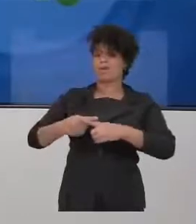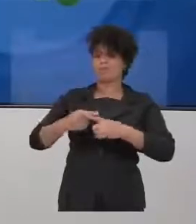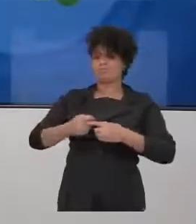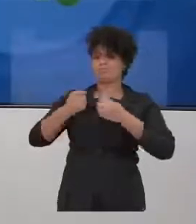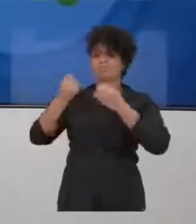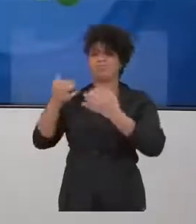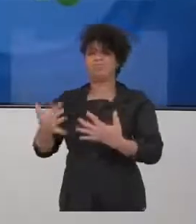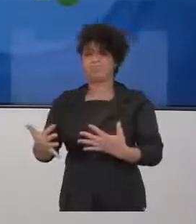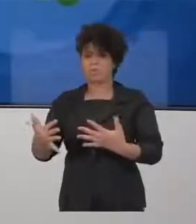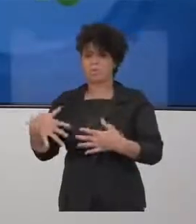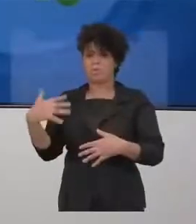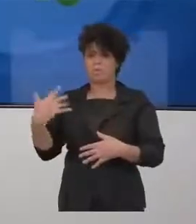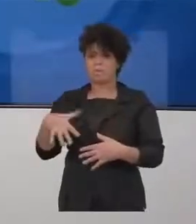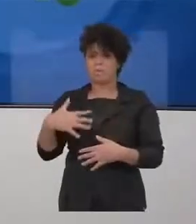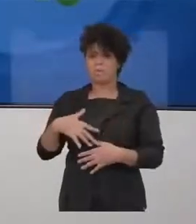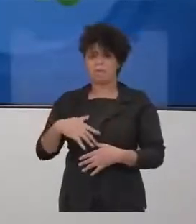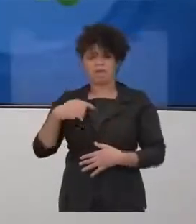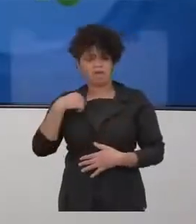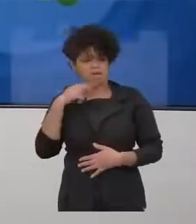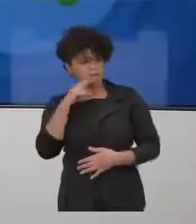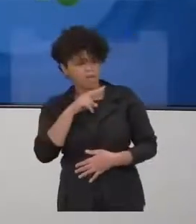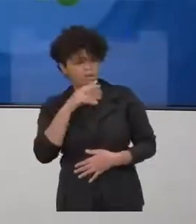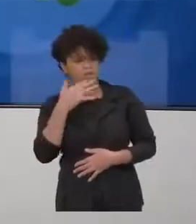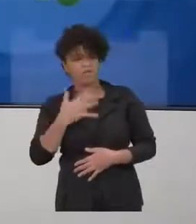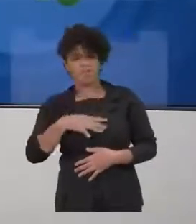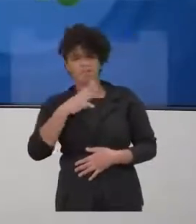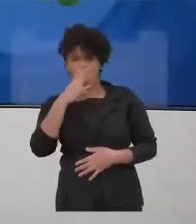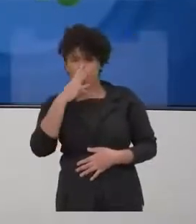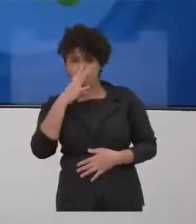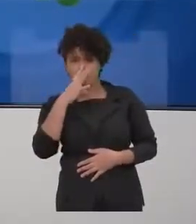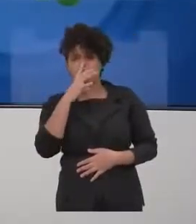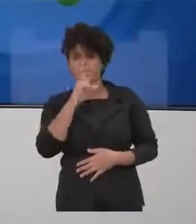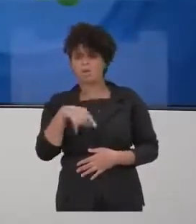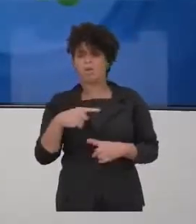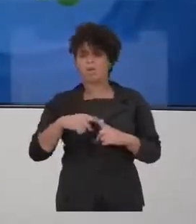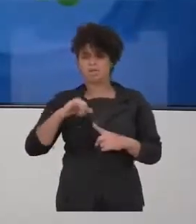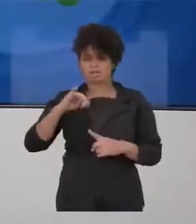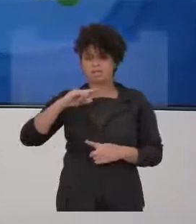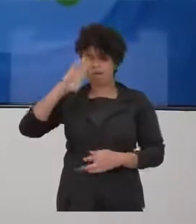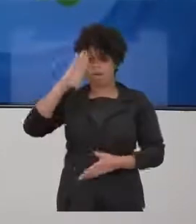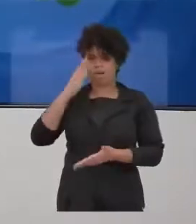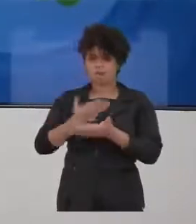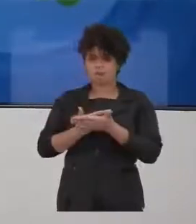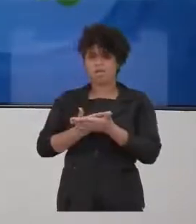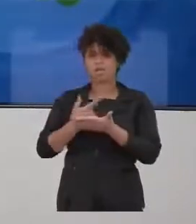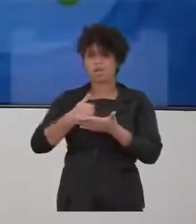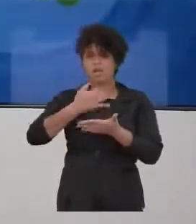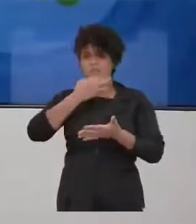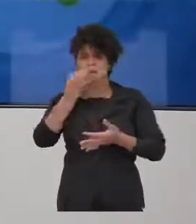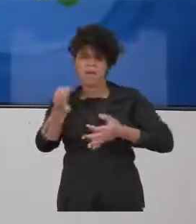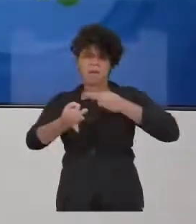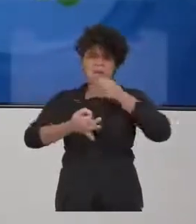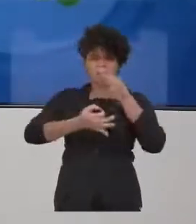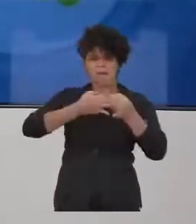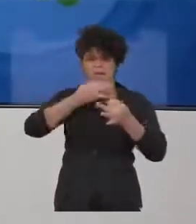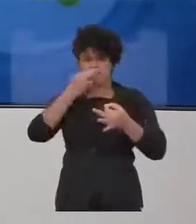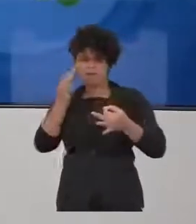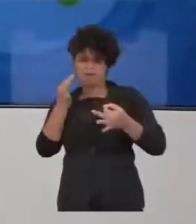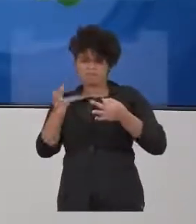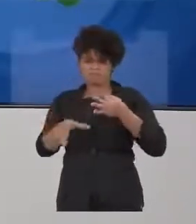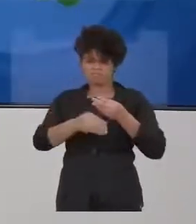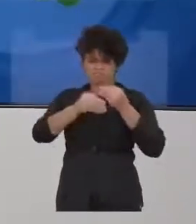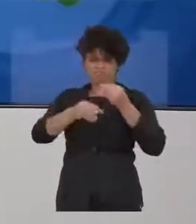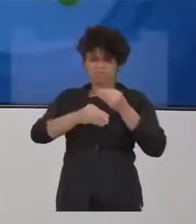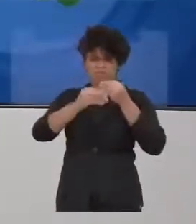maravilhosa do mundo. Quando você pensa algo, você acredita em algo e você consegue fundamentar com argumentos, buscando